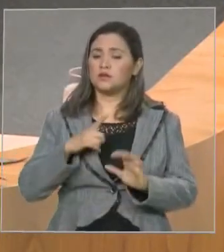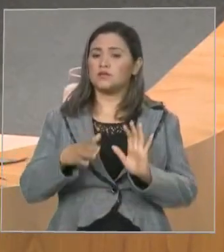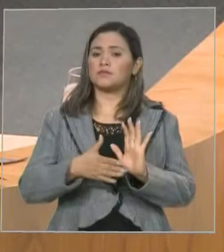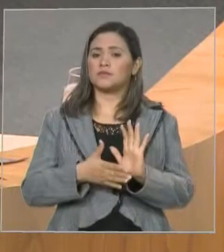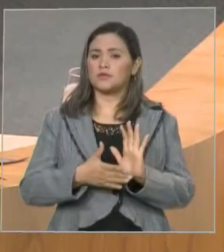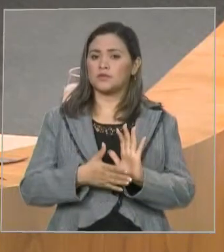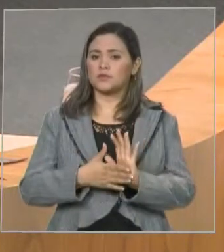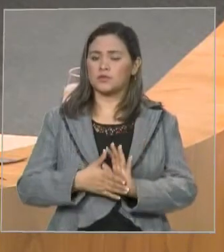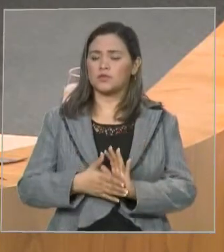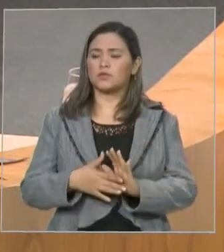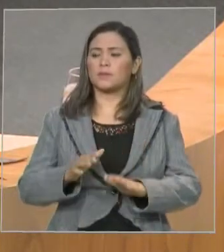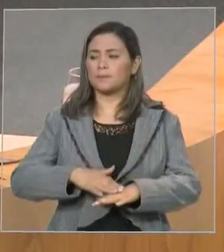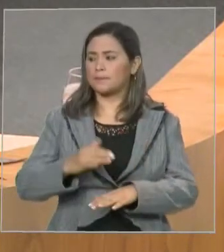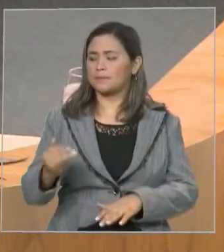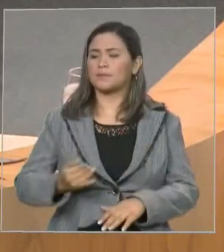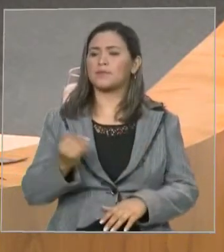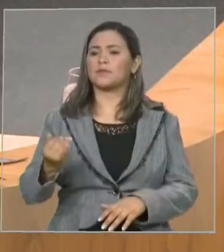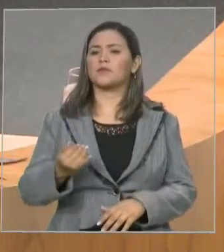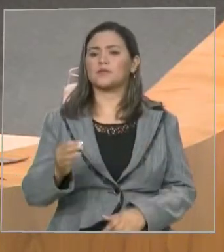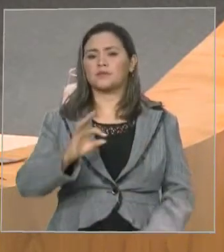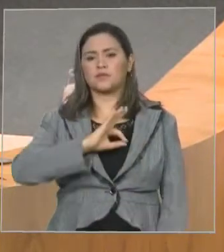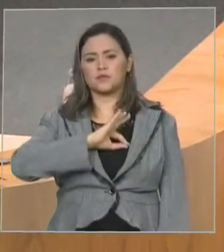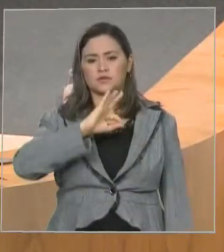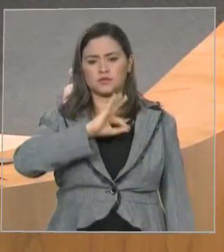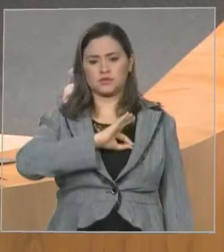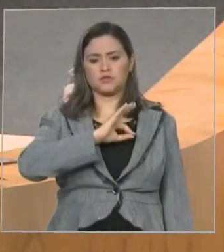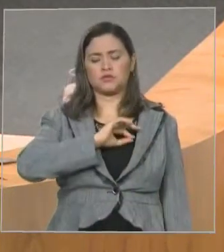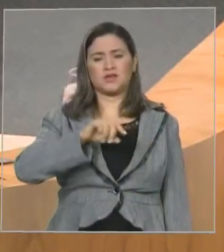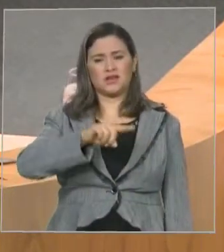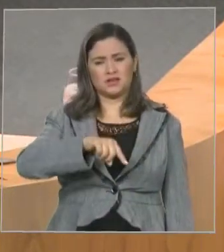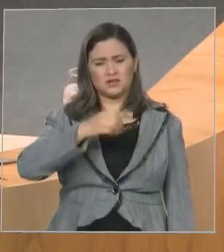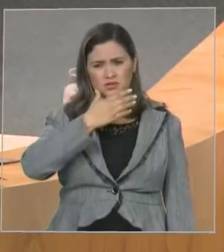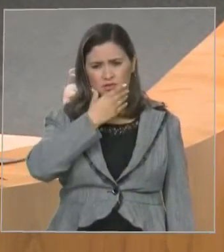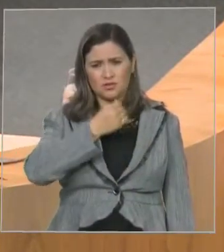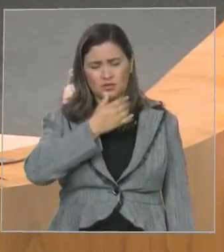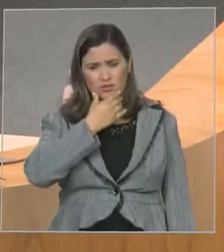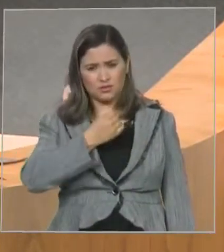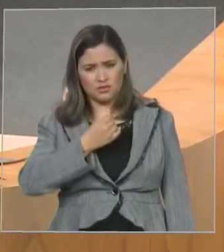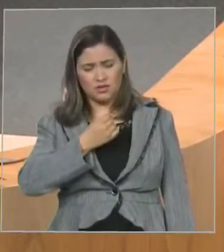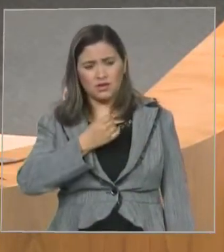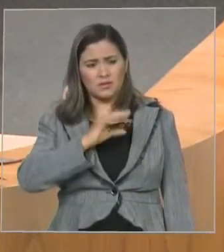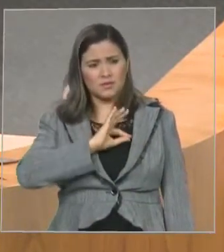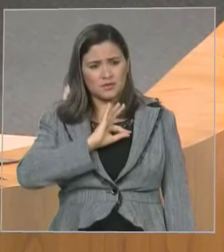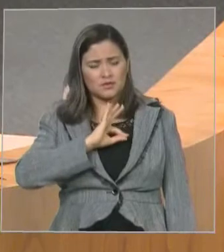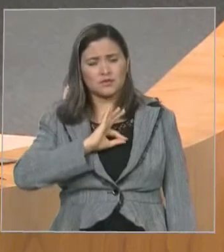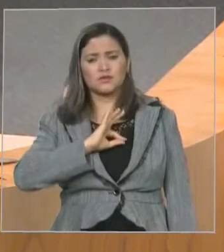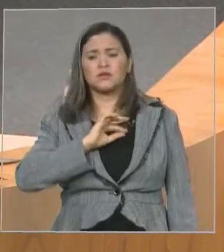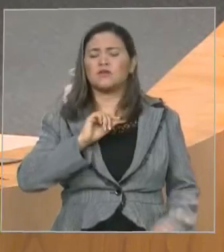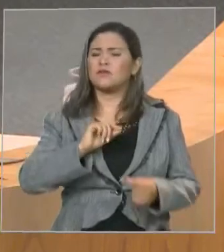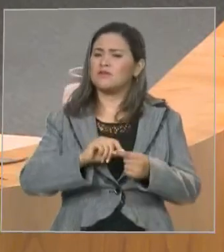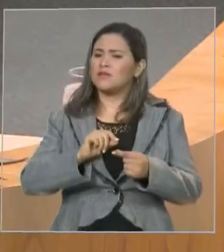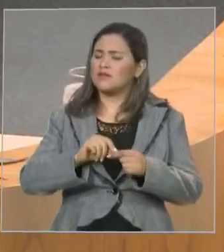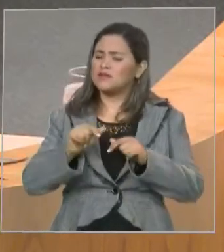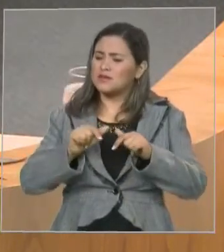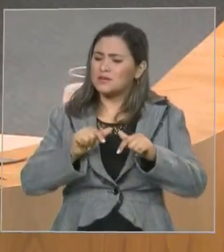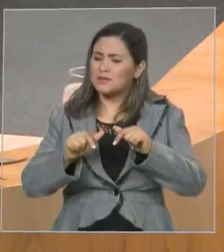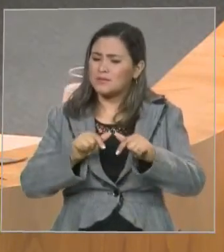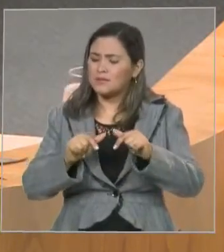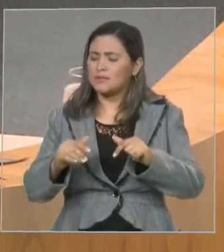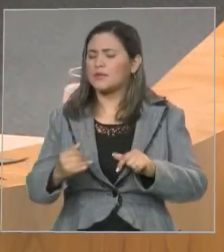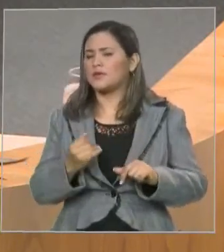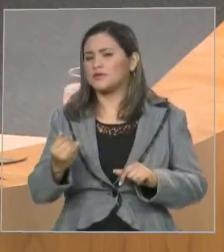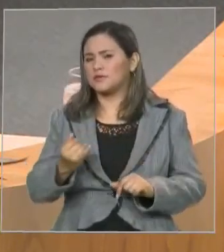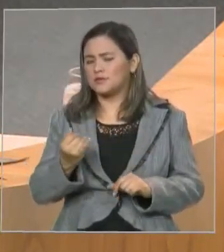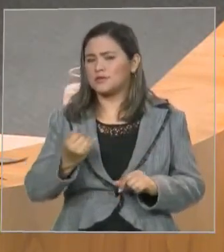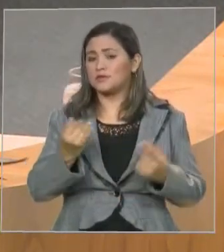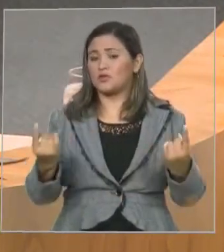homens fazem um trabalho abnegado de proteção à sociedade. E quando eles vão para o enfrentamento, e aqui eu falei, fiz referência no nosso pronunciamento aqui sobre os assaltos